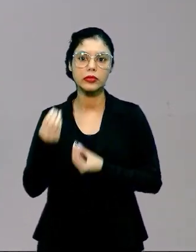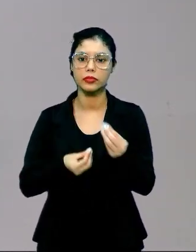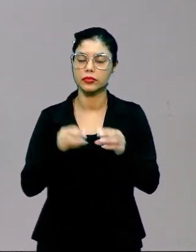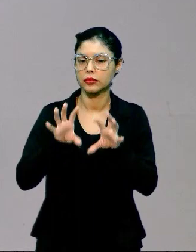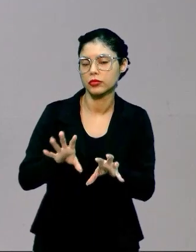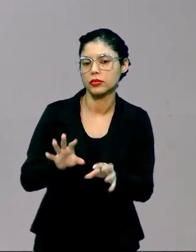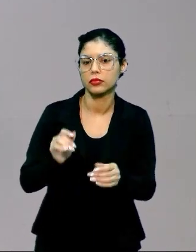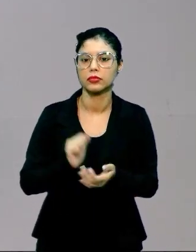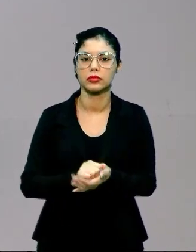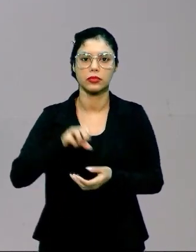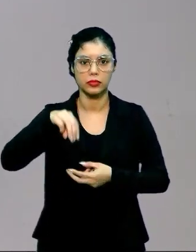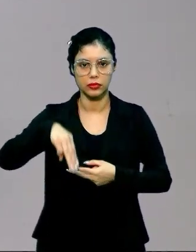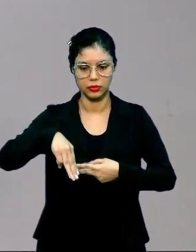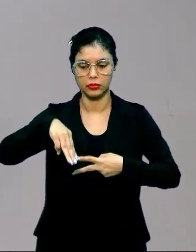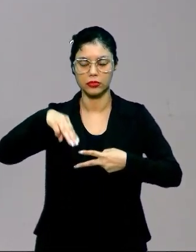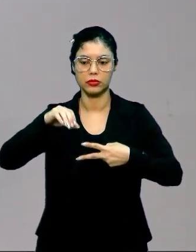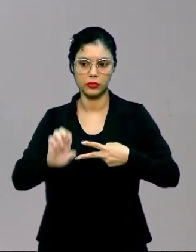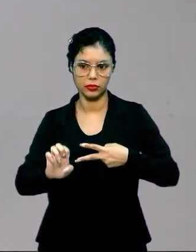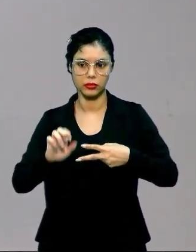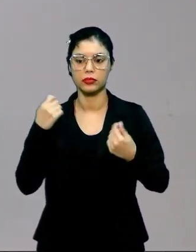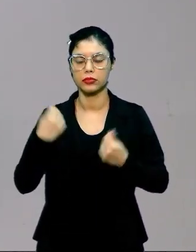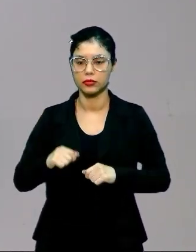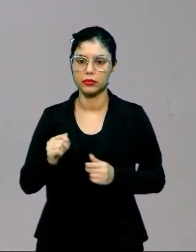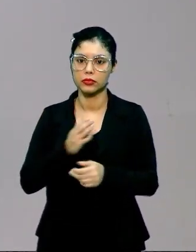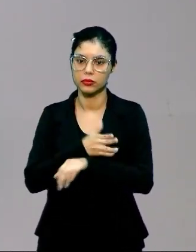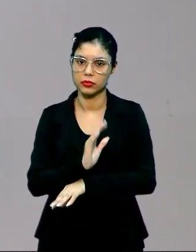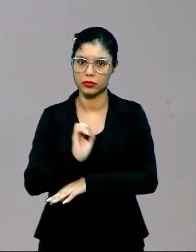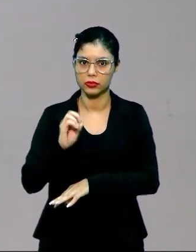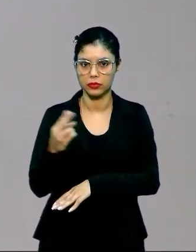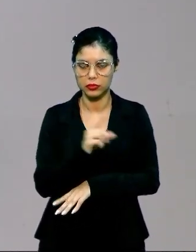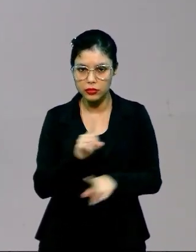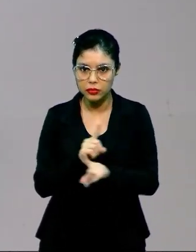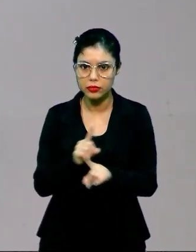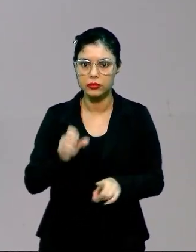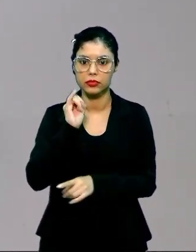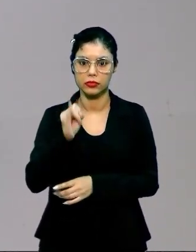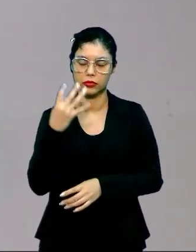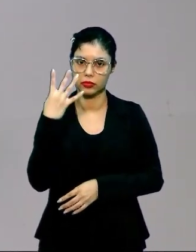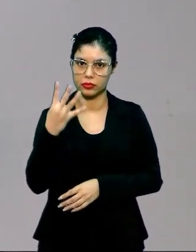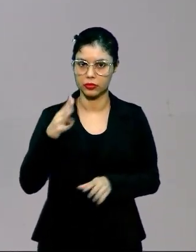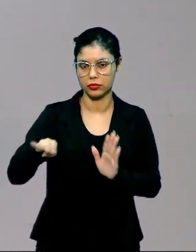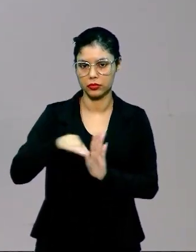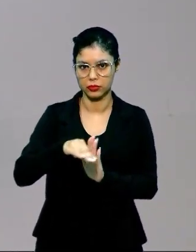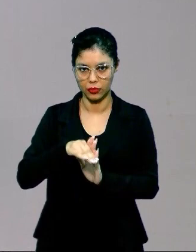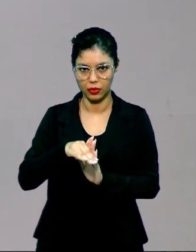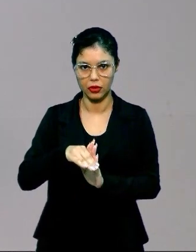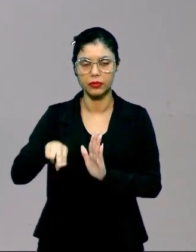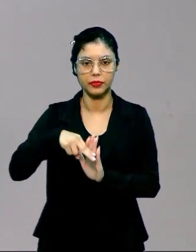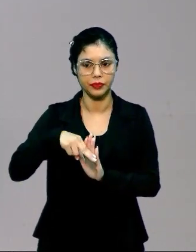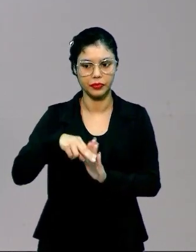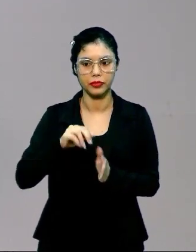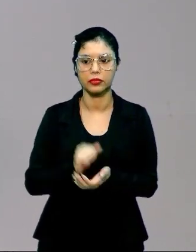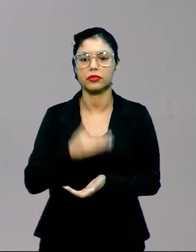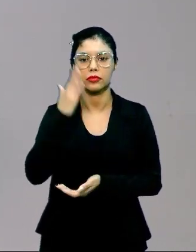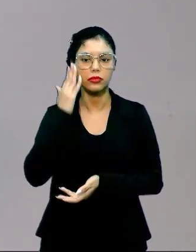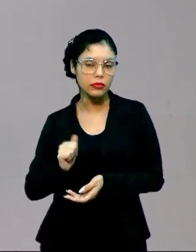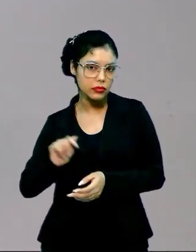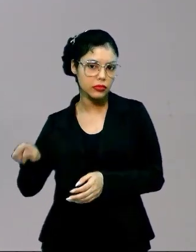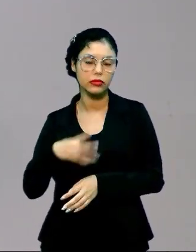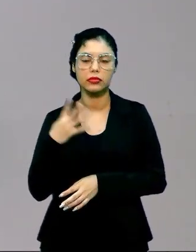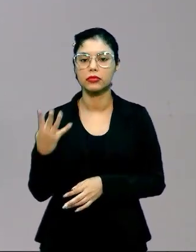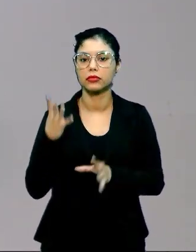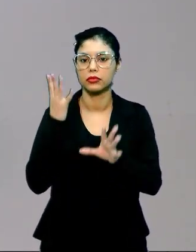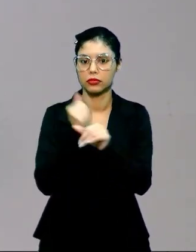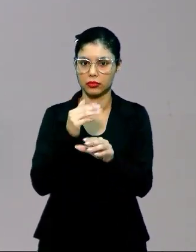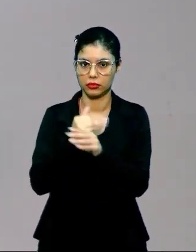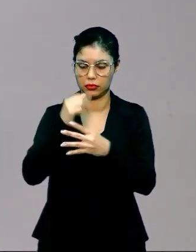assim? A média que você tem que ter, se passou ou não. Se você faz 4 notas durante o ano, para saber a média, você